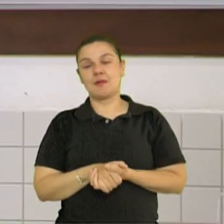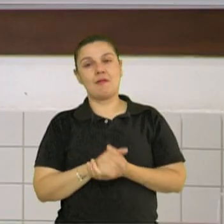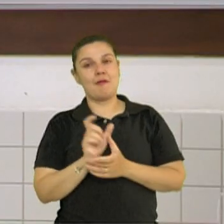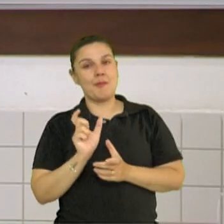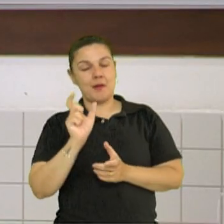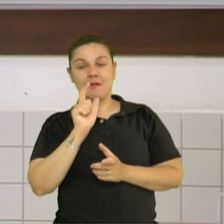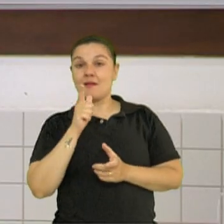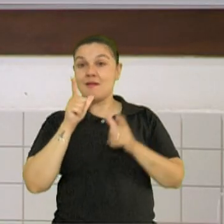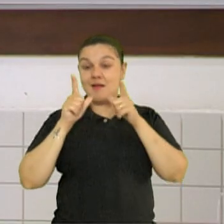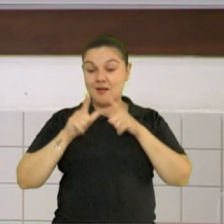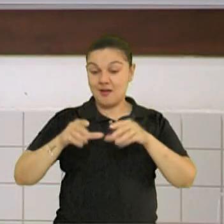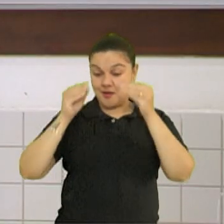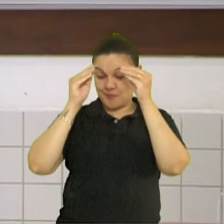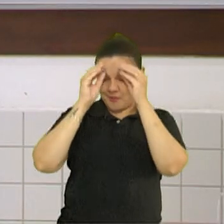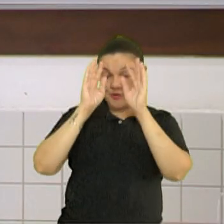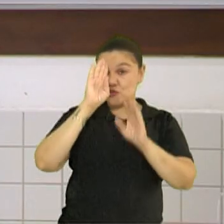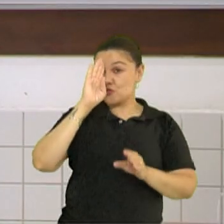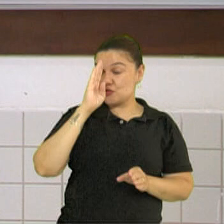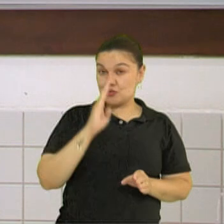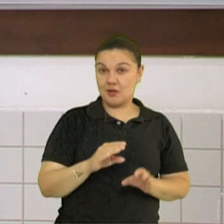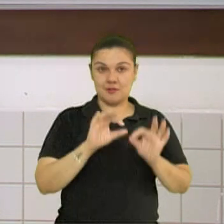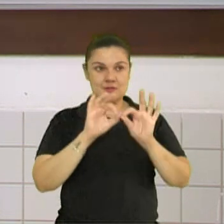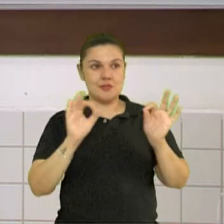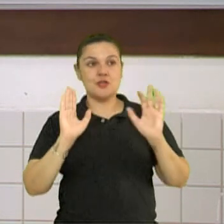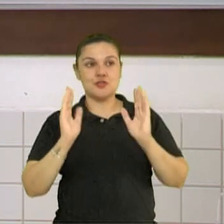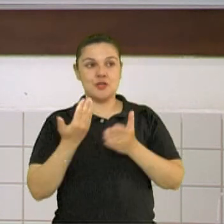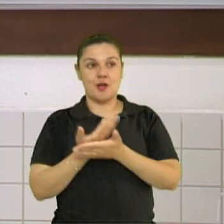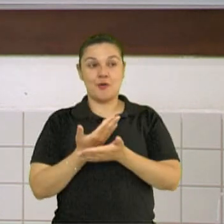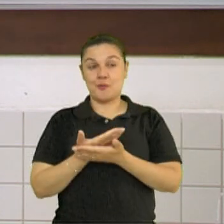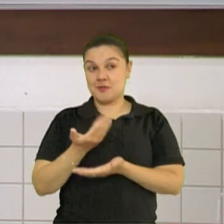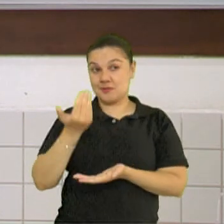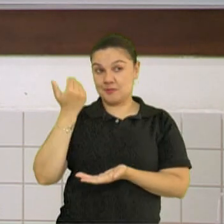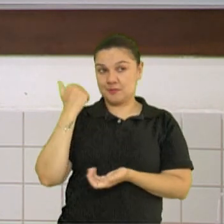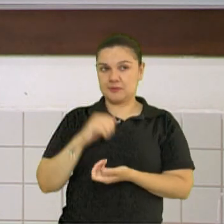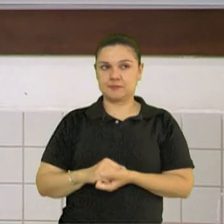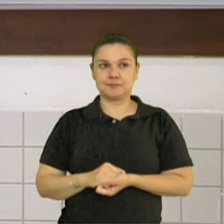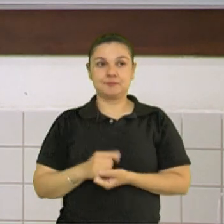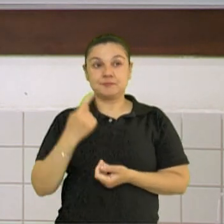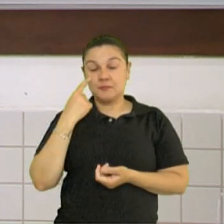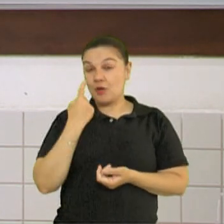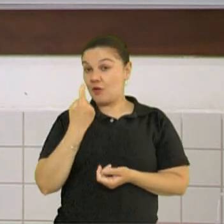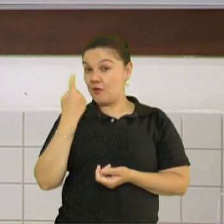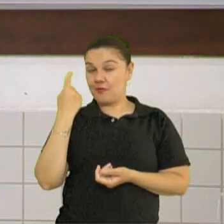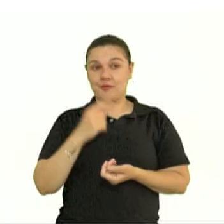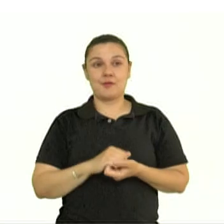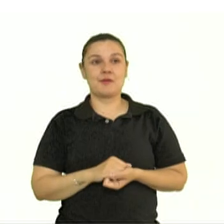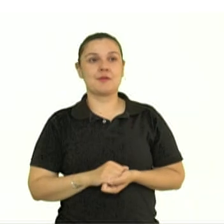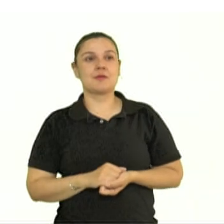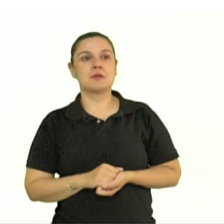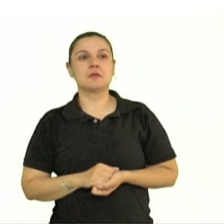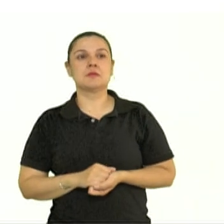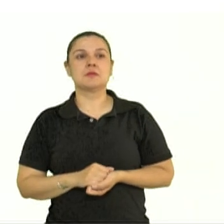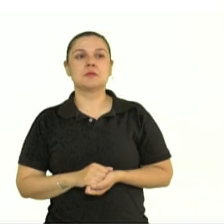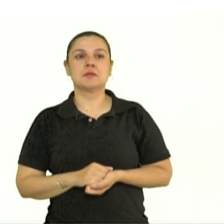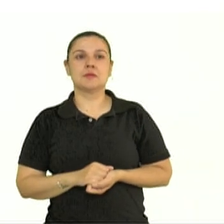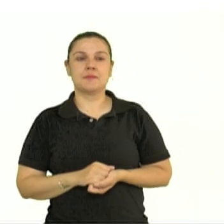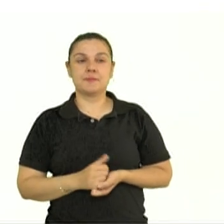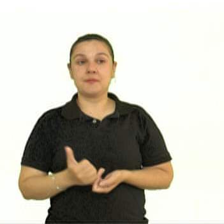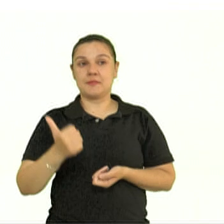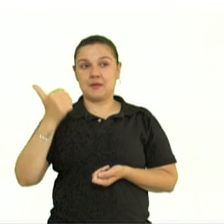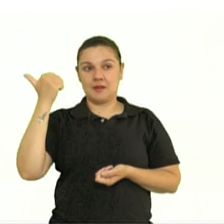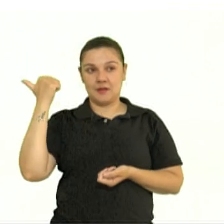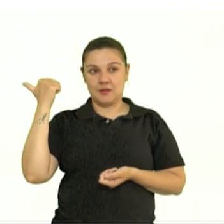linguagem direta, a gente tem falado isso há algumas aulas para vocês. Vou deixar para vocês conhecerem O